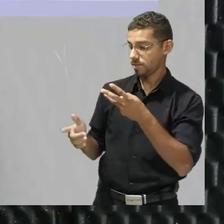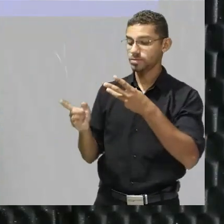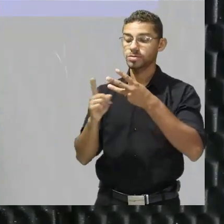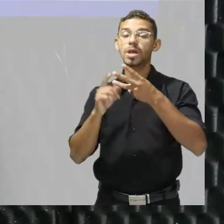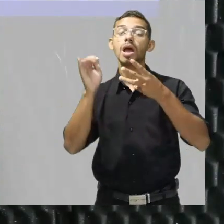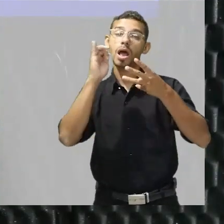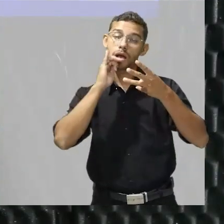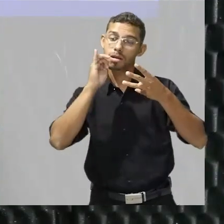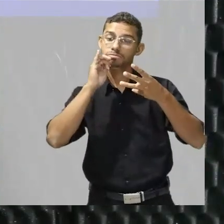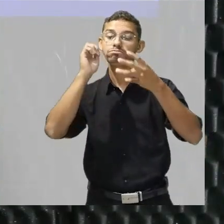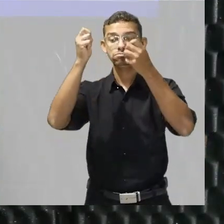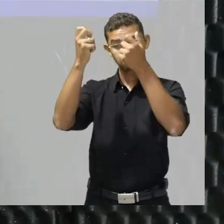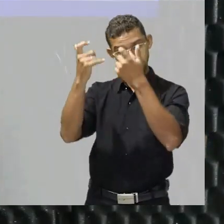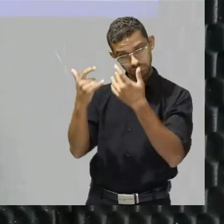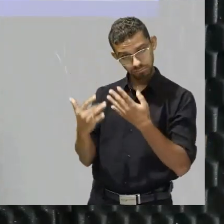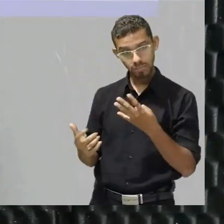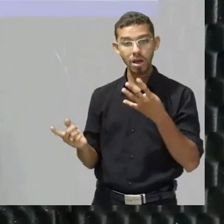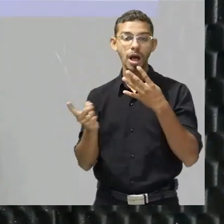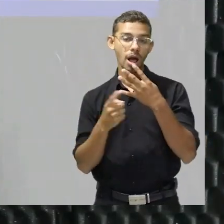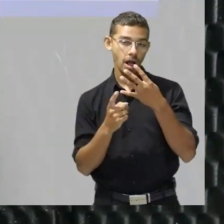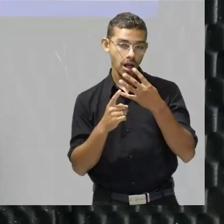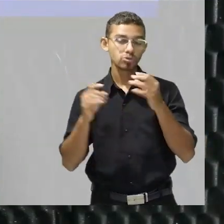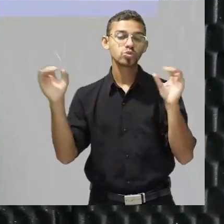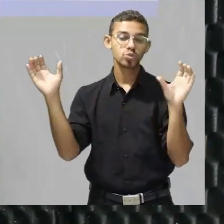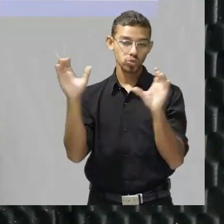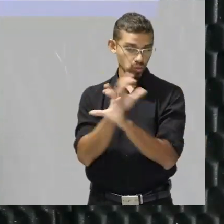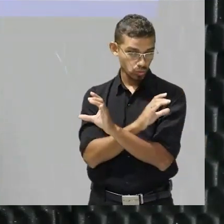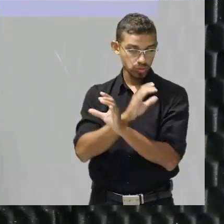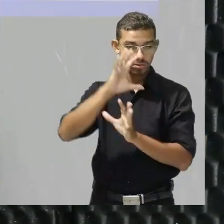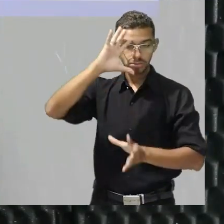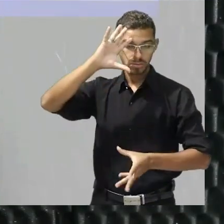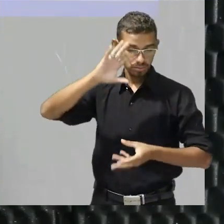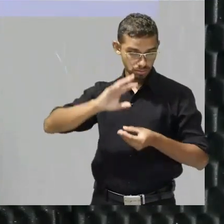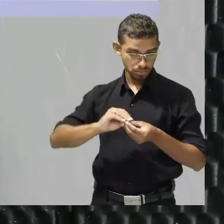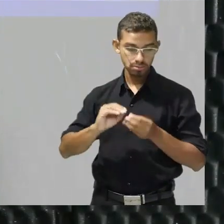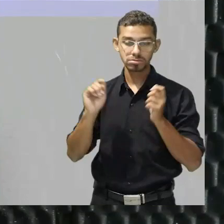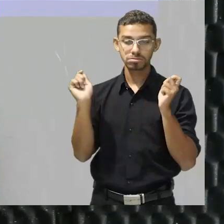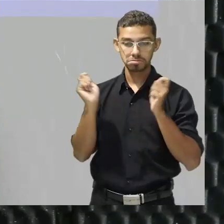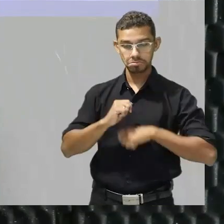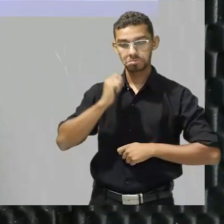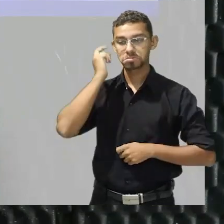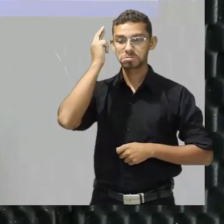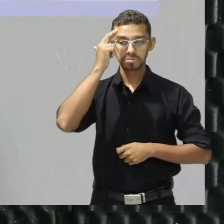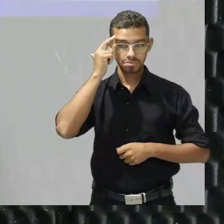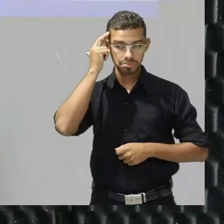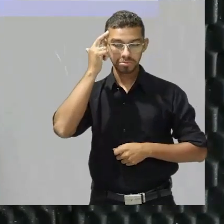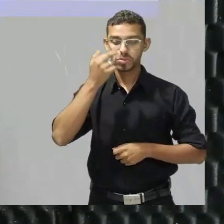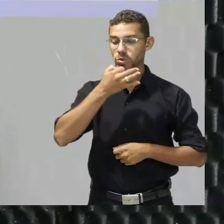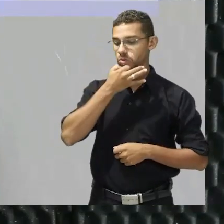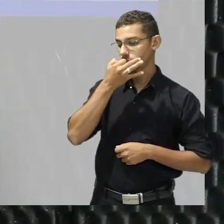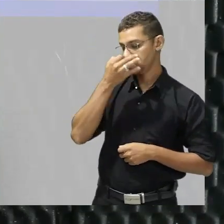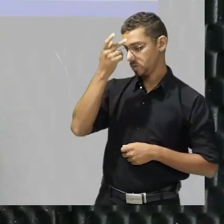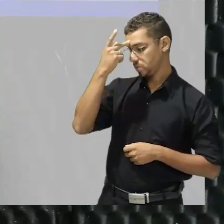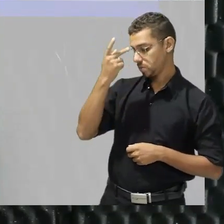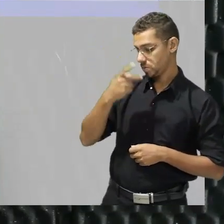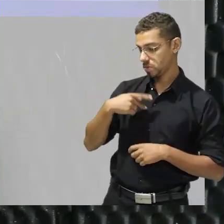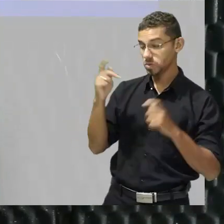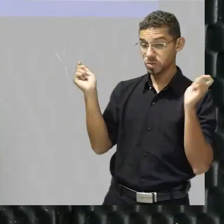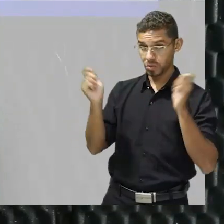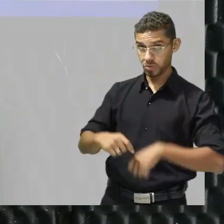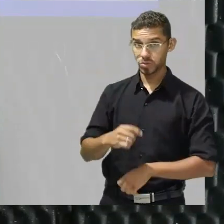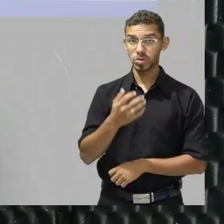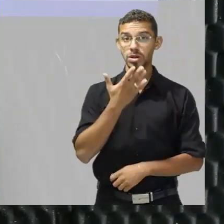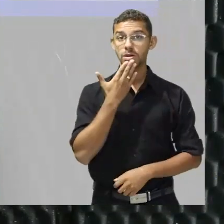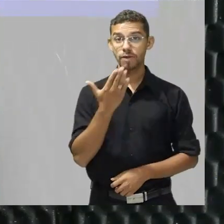exemplifica e aí sim a gente conclui esse nosso raciocínio essa nossa argumentação vamos